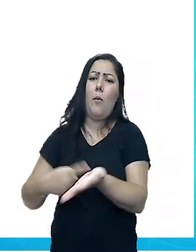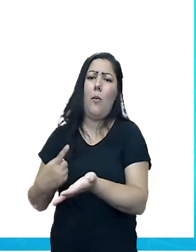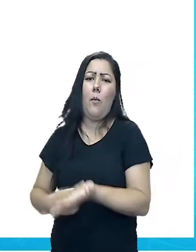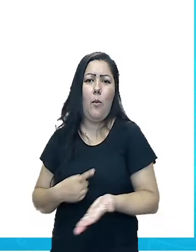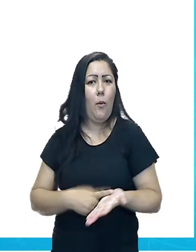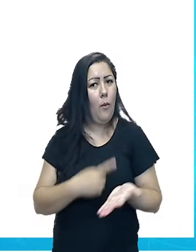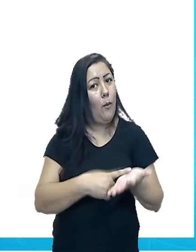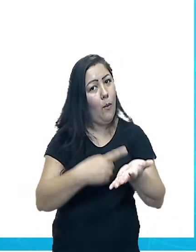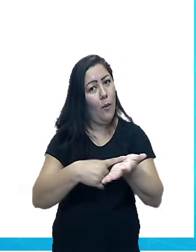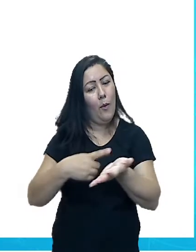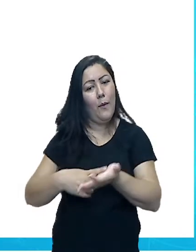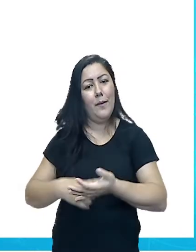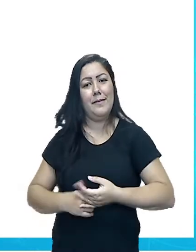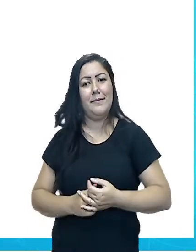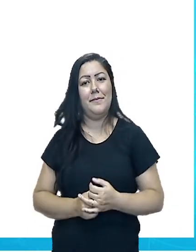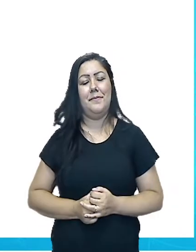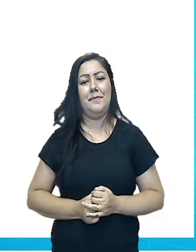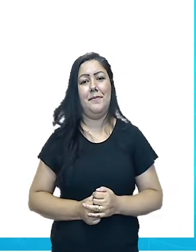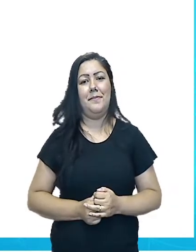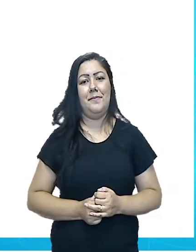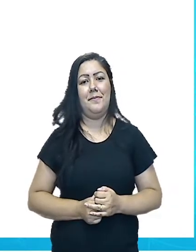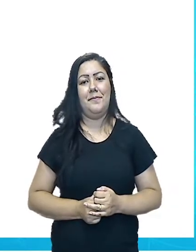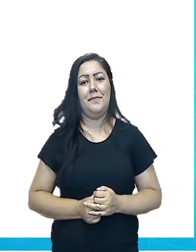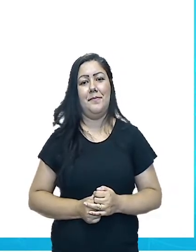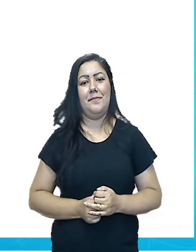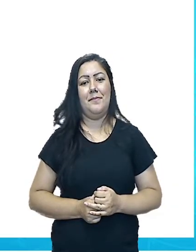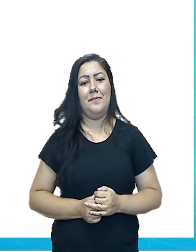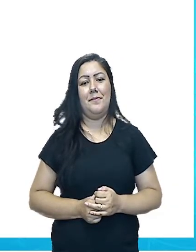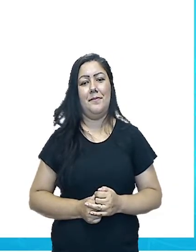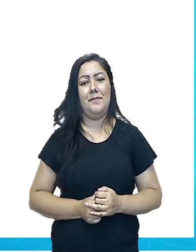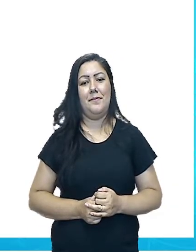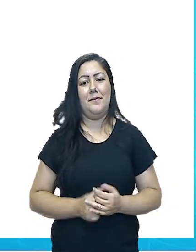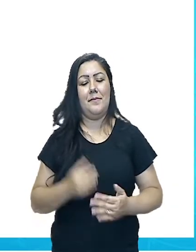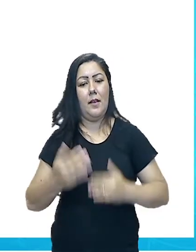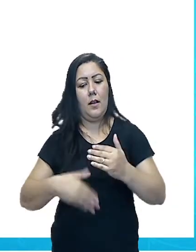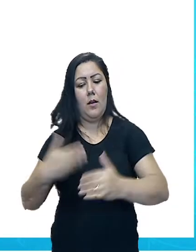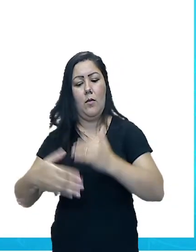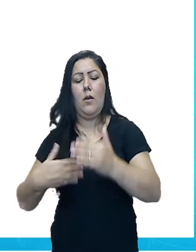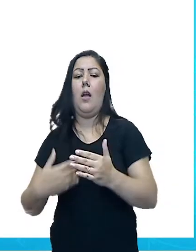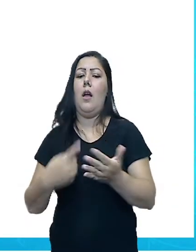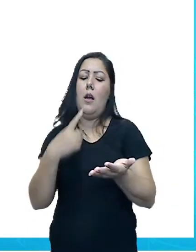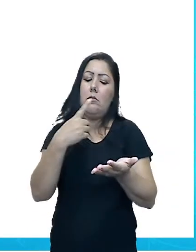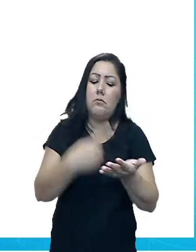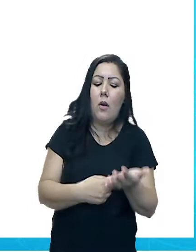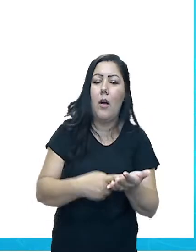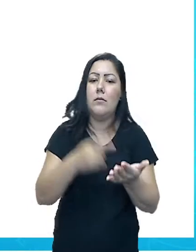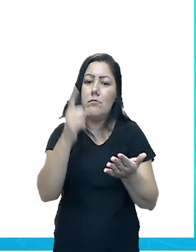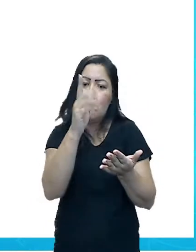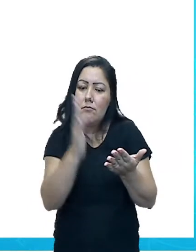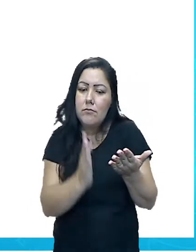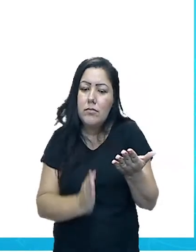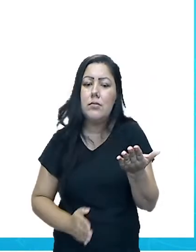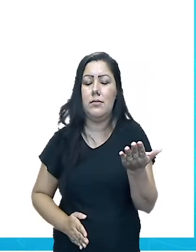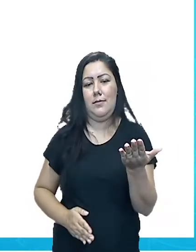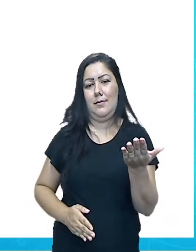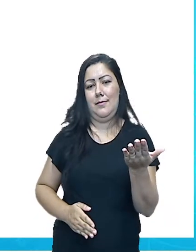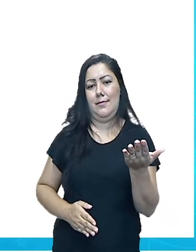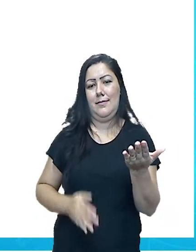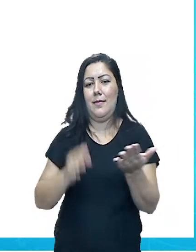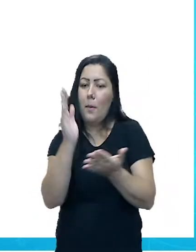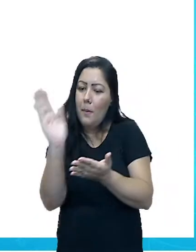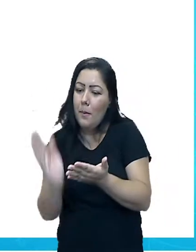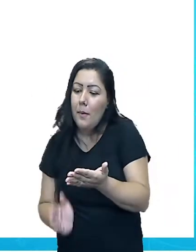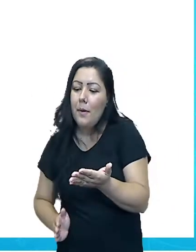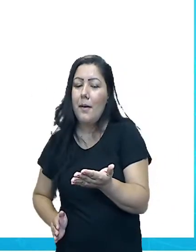foram sendo firmados, que foram demarcando as terras, que foram marcando. Hoje nós estamos